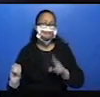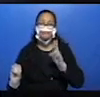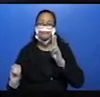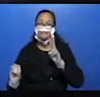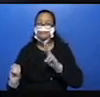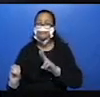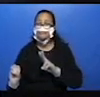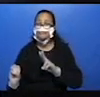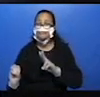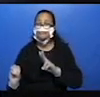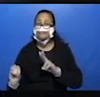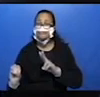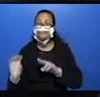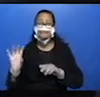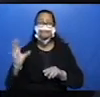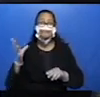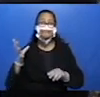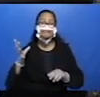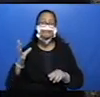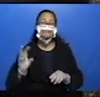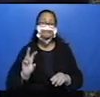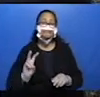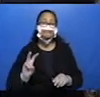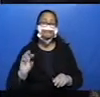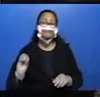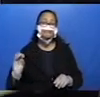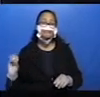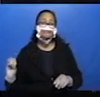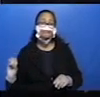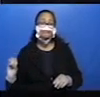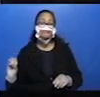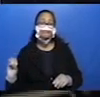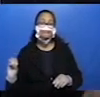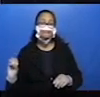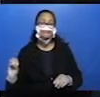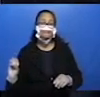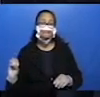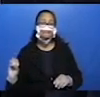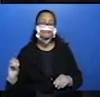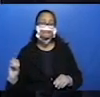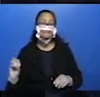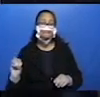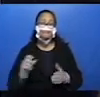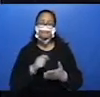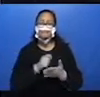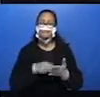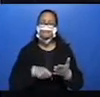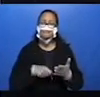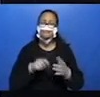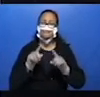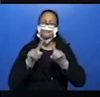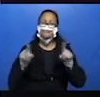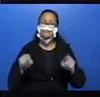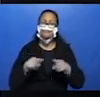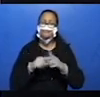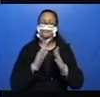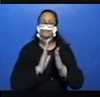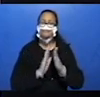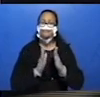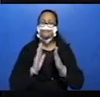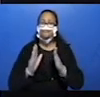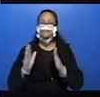aconteceu com o 5. Ele virou 500. Vou colocar no meu quadro de ordens.